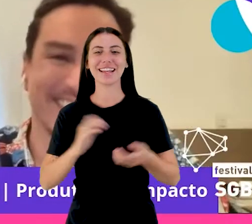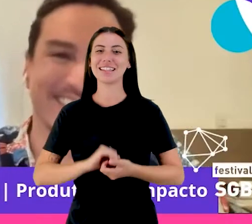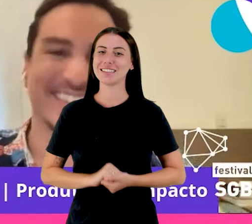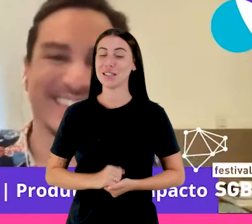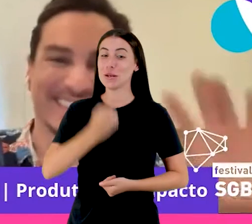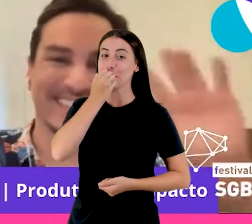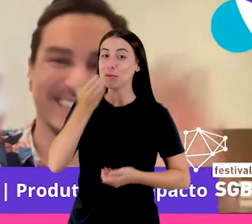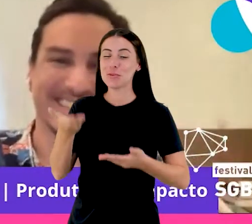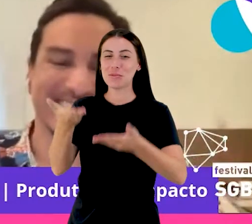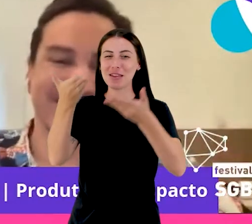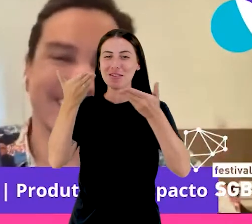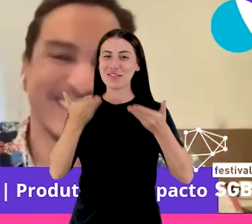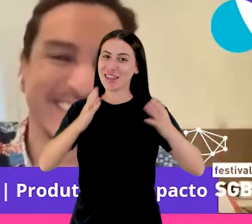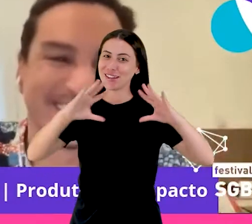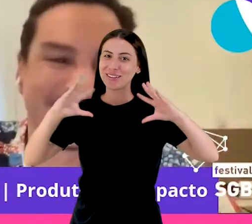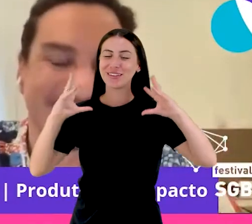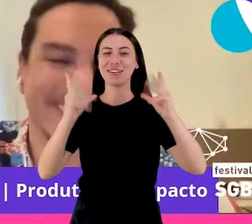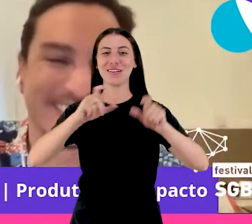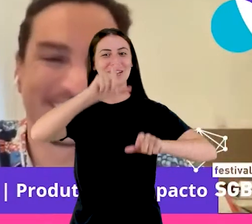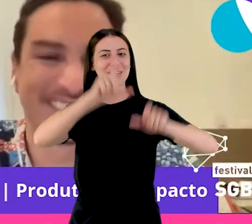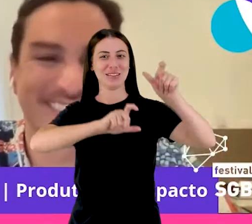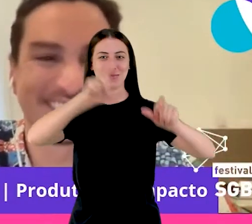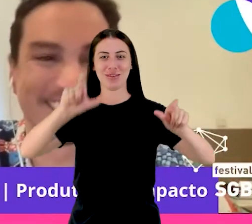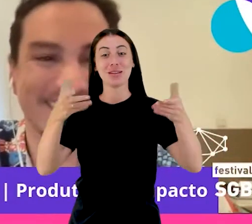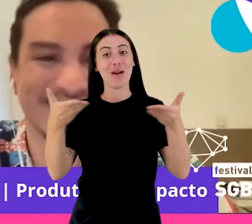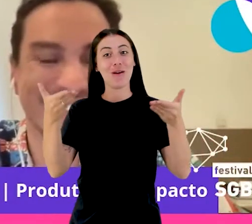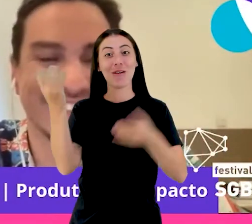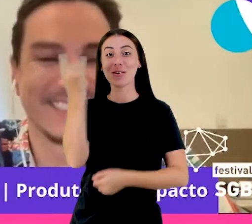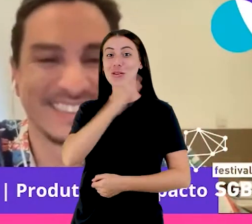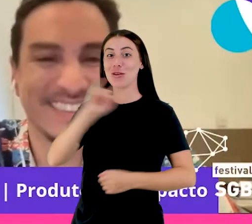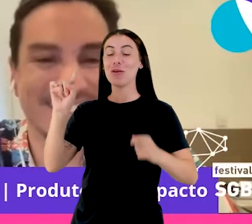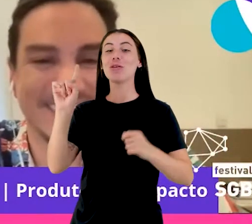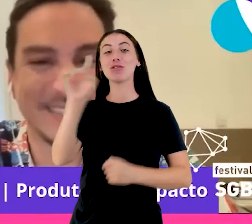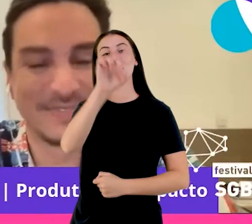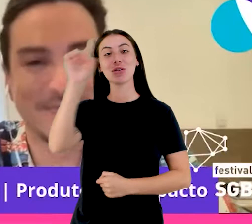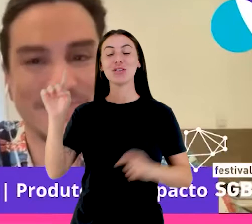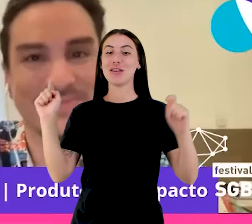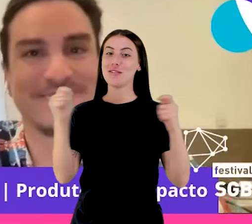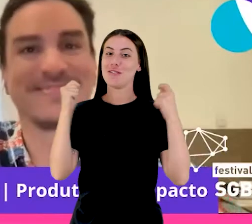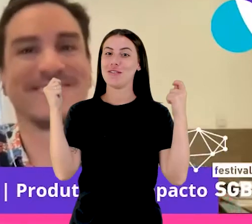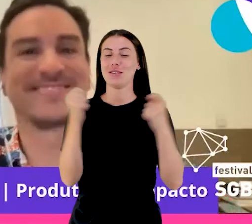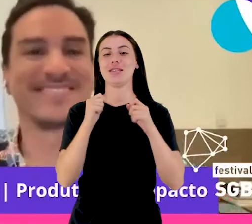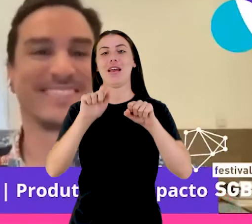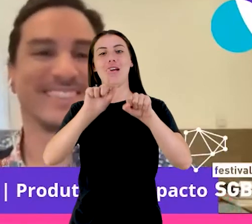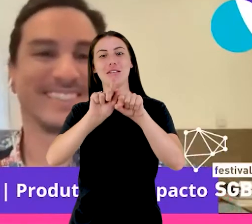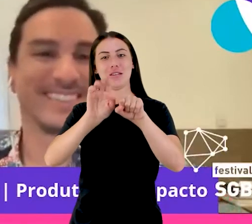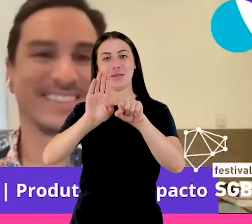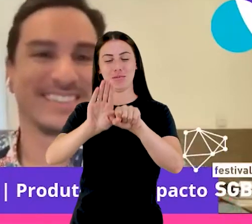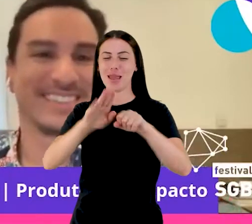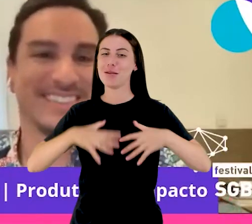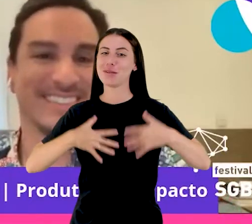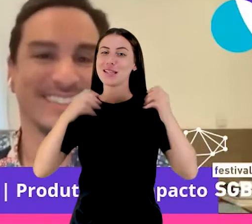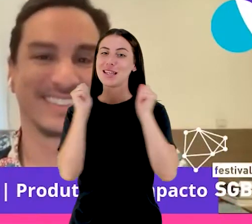pessoal. Sejam muito bem-vindas, bem-vindos e bem-vindes ao último dia do Festival SGB. É um